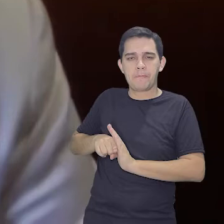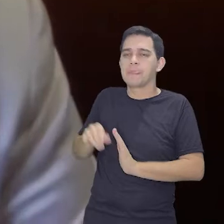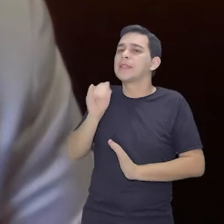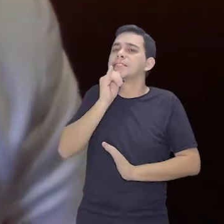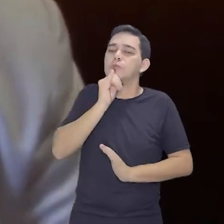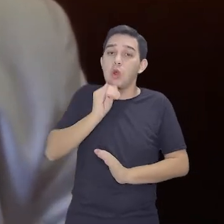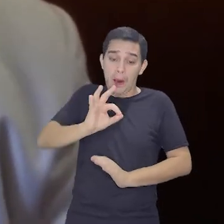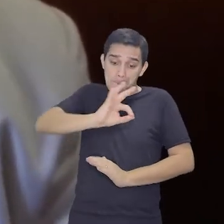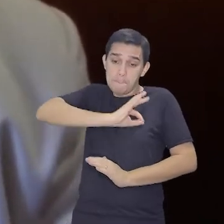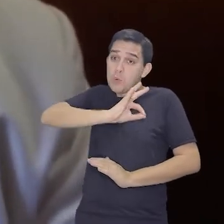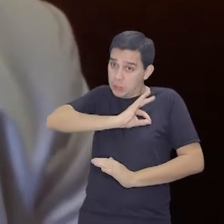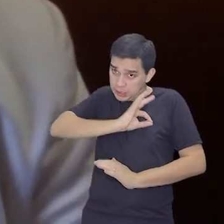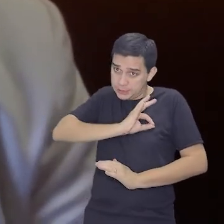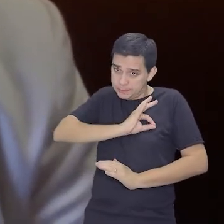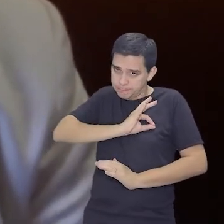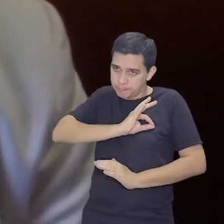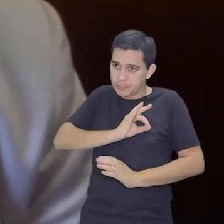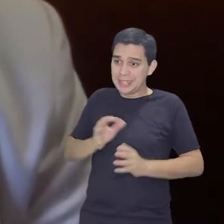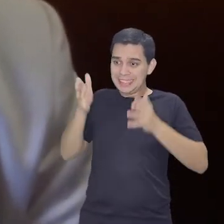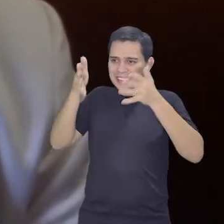doloso. Então,